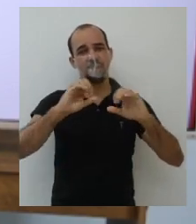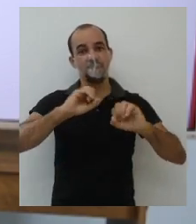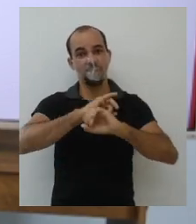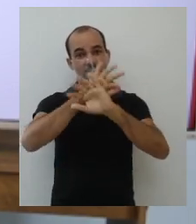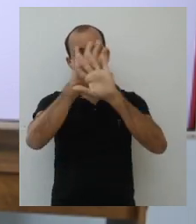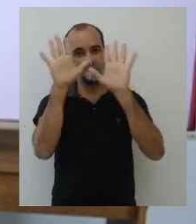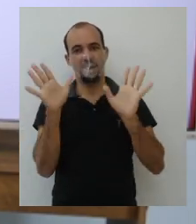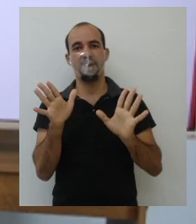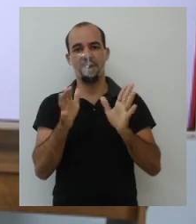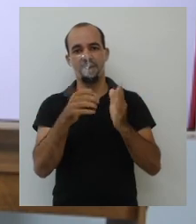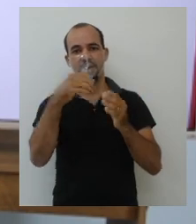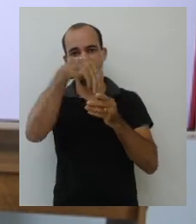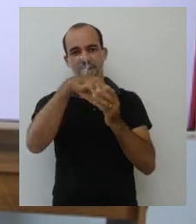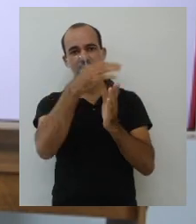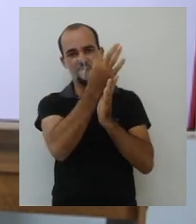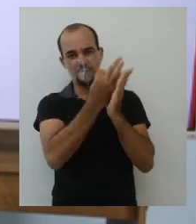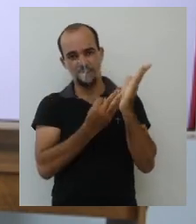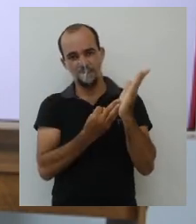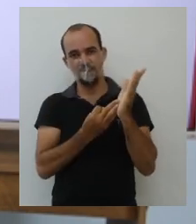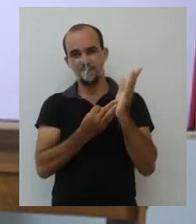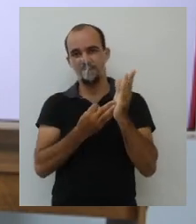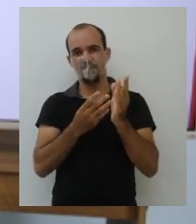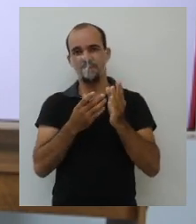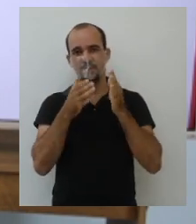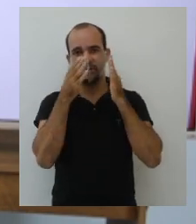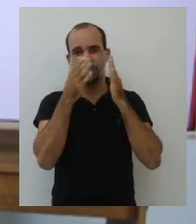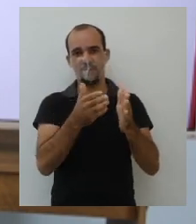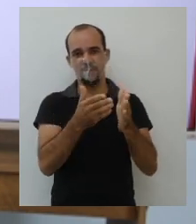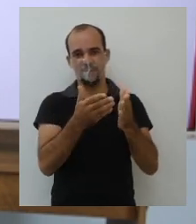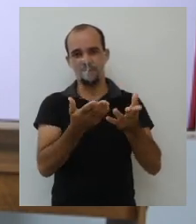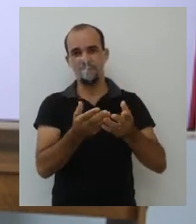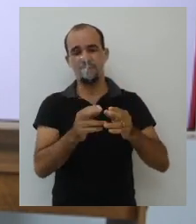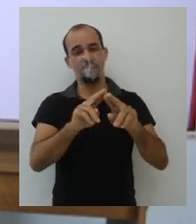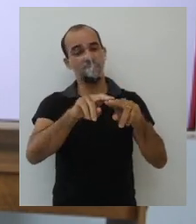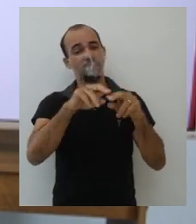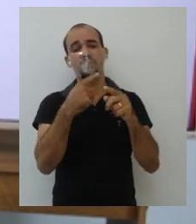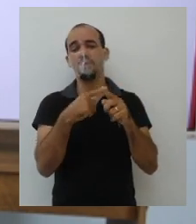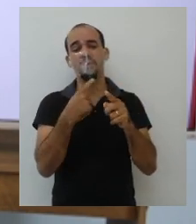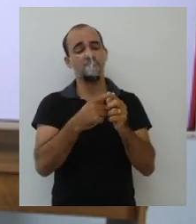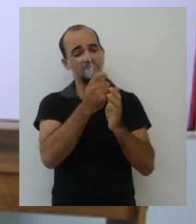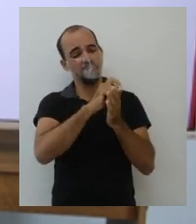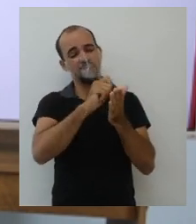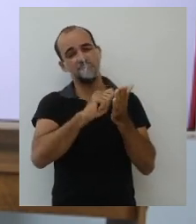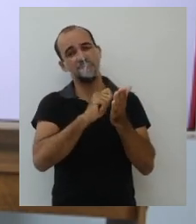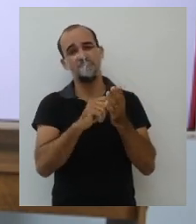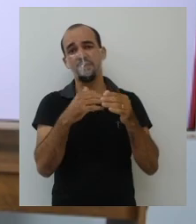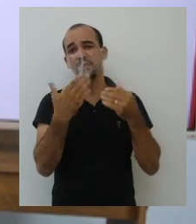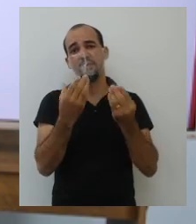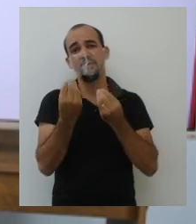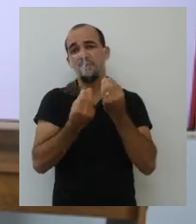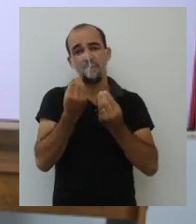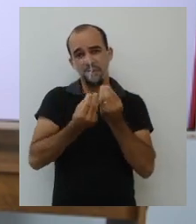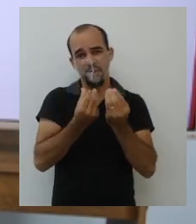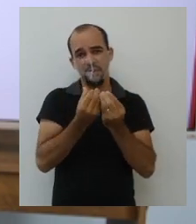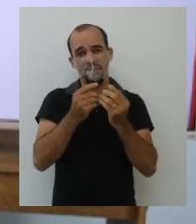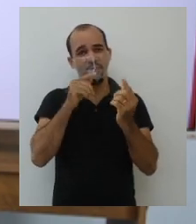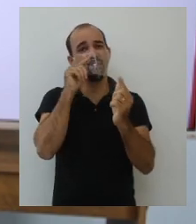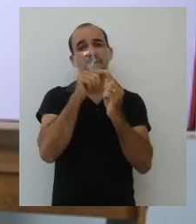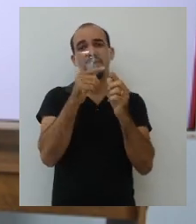ser dito e esse texto ele foi escrito por uma razão. E aí eu vou mostrar para vocês alguns